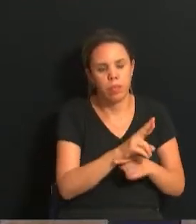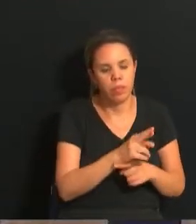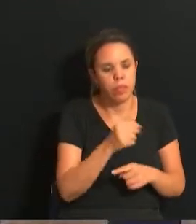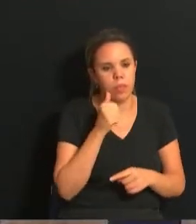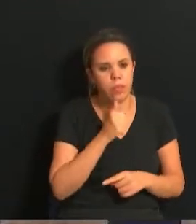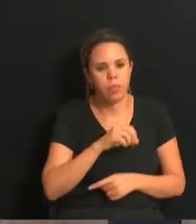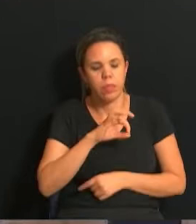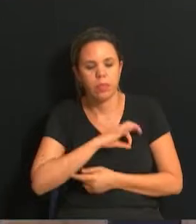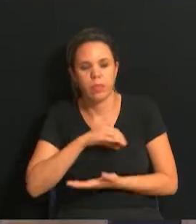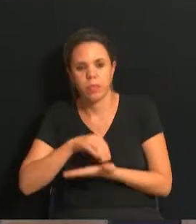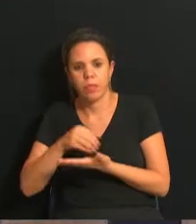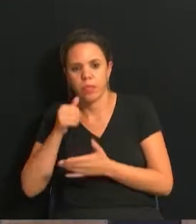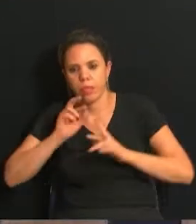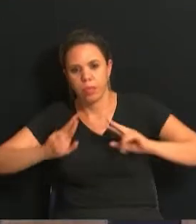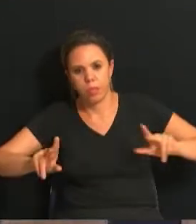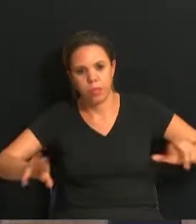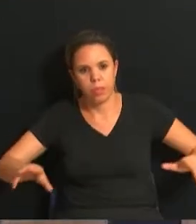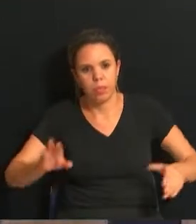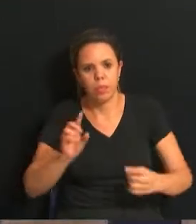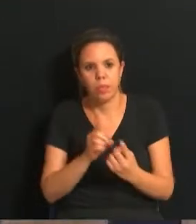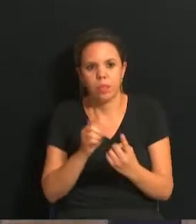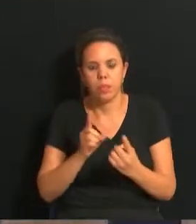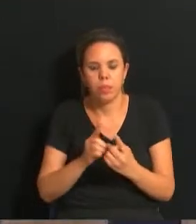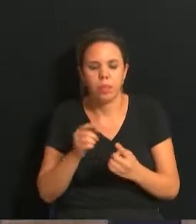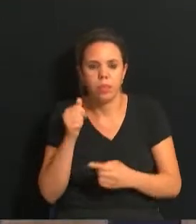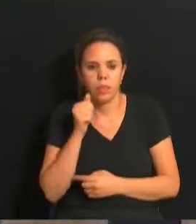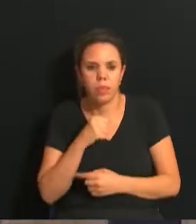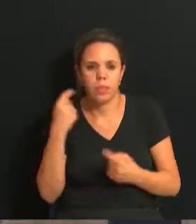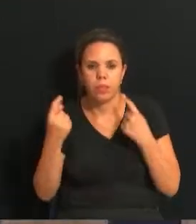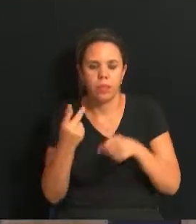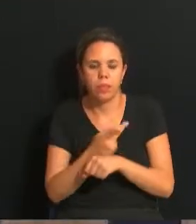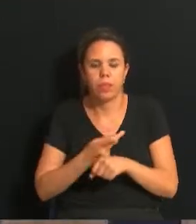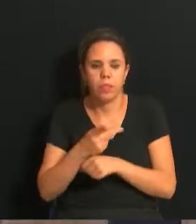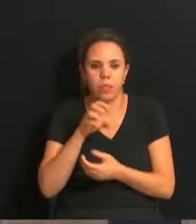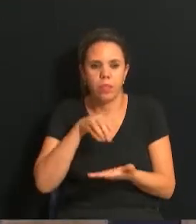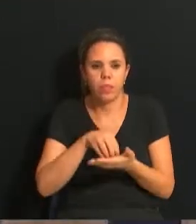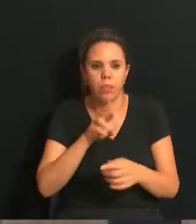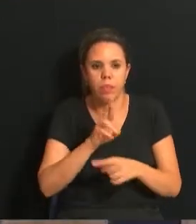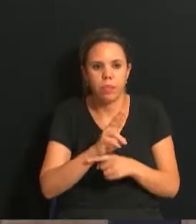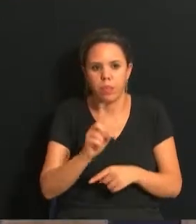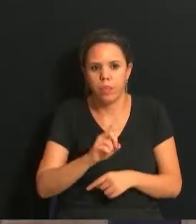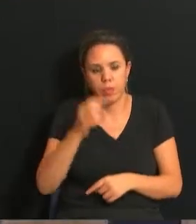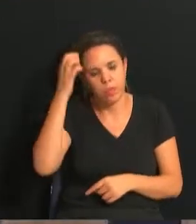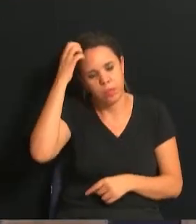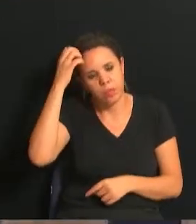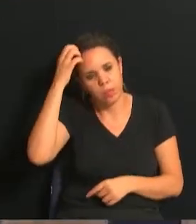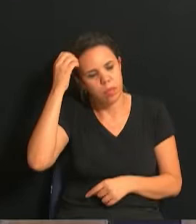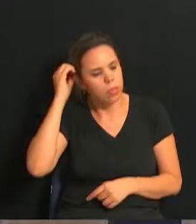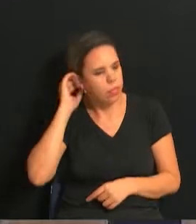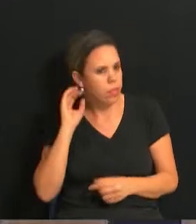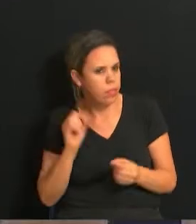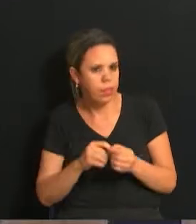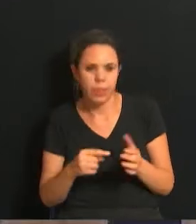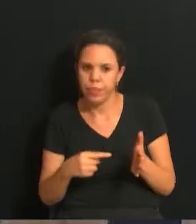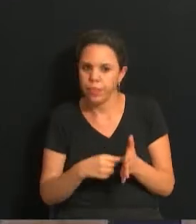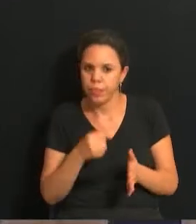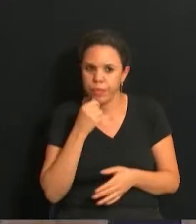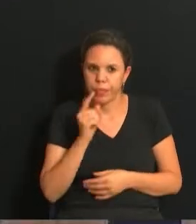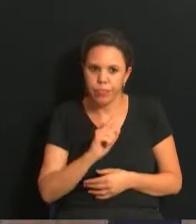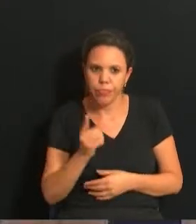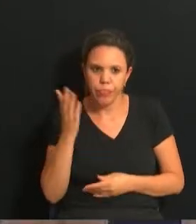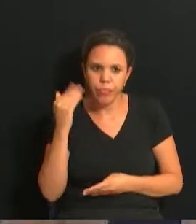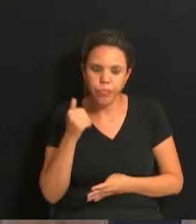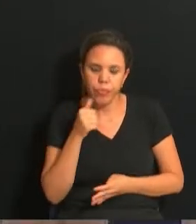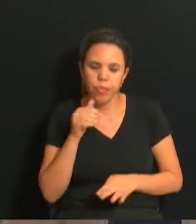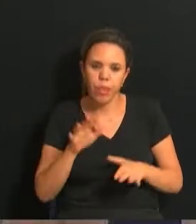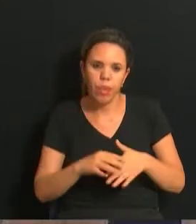a Delegacia da Mulher. A mulher que procura o centro de referência não está condicionada a fazer uma denúncia. A gente sabe que muitas